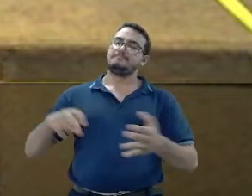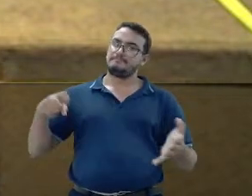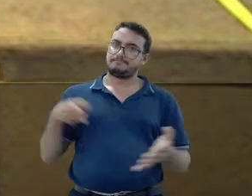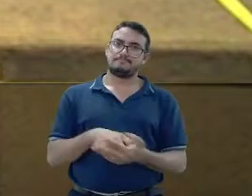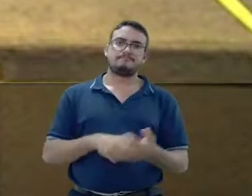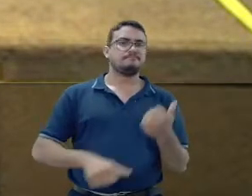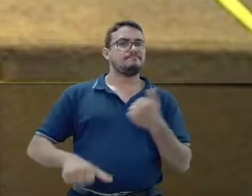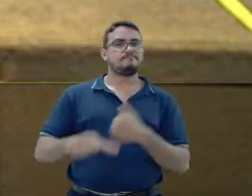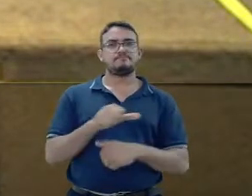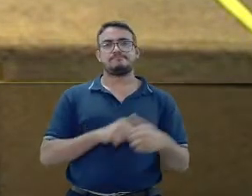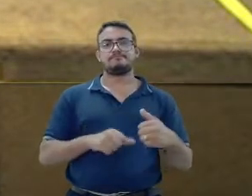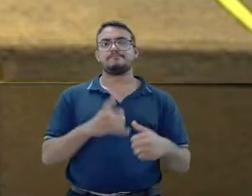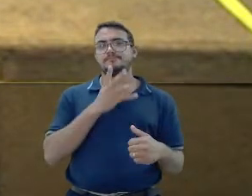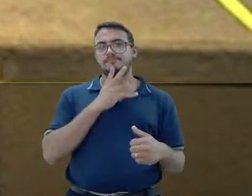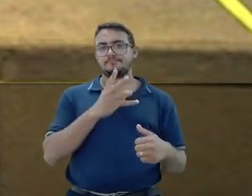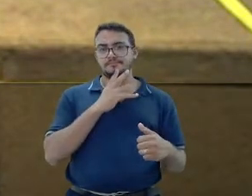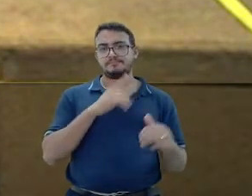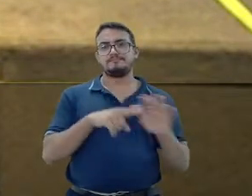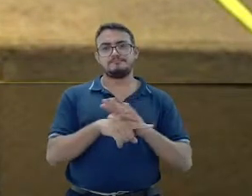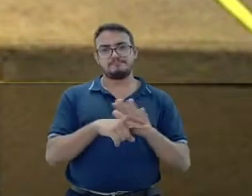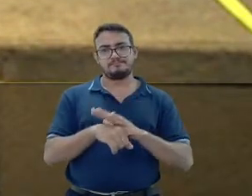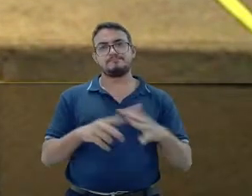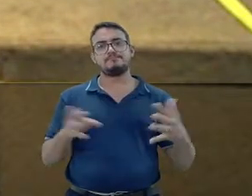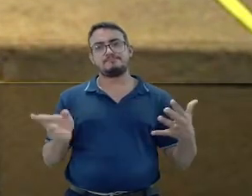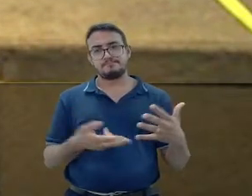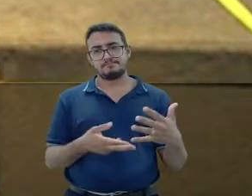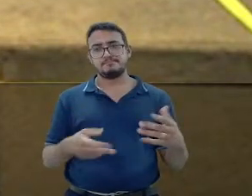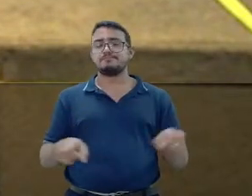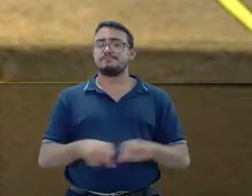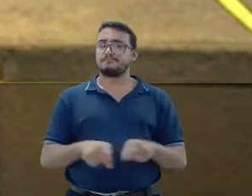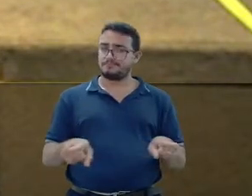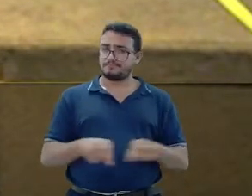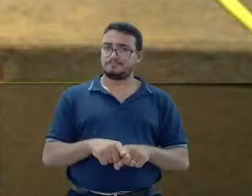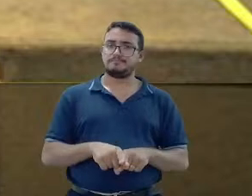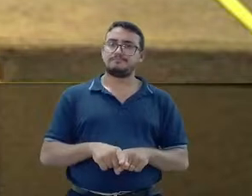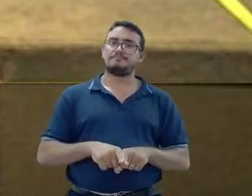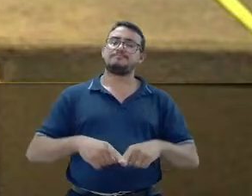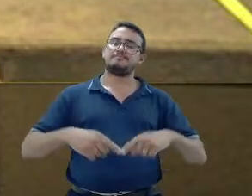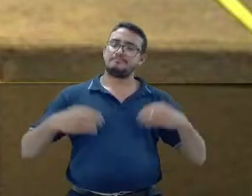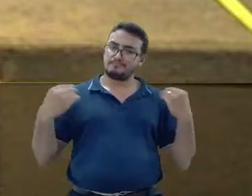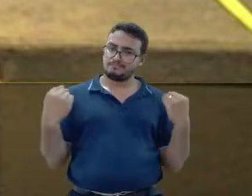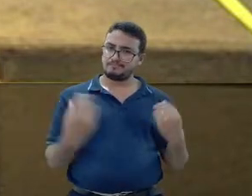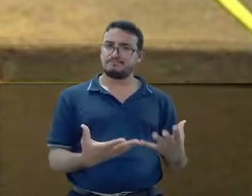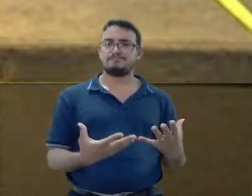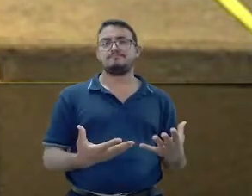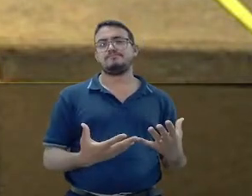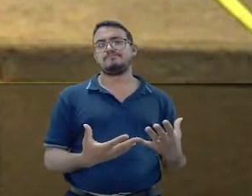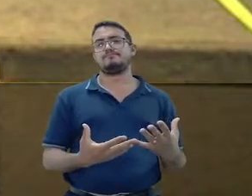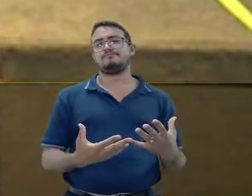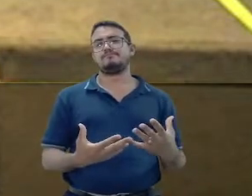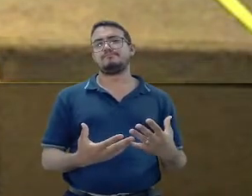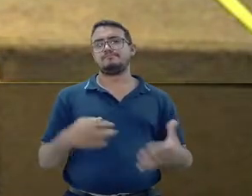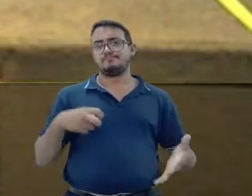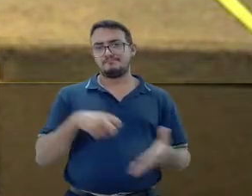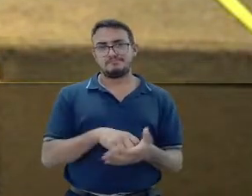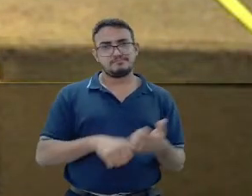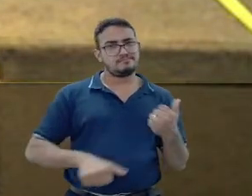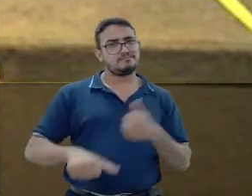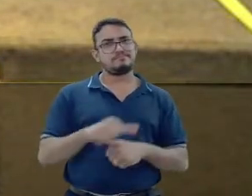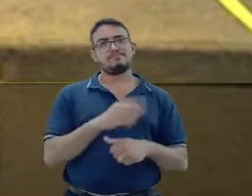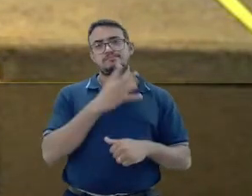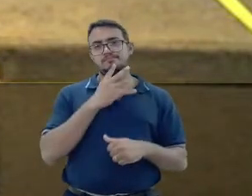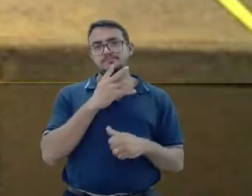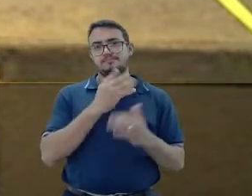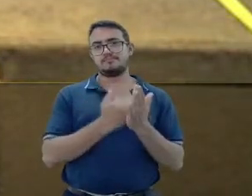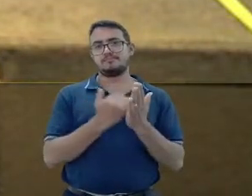e seu provimento no sentido de reformar a decisão, reconhecendo, né, o adicional de insalubridade e a forma